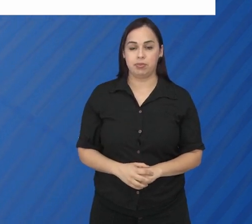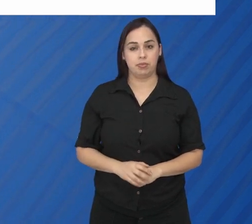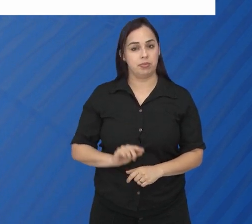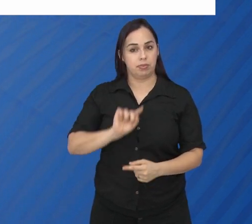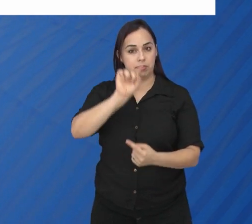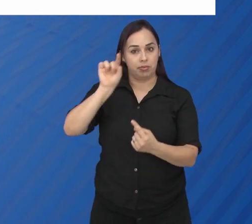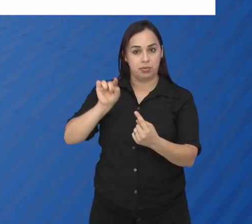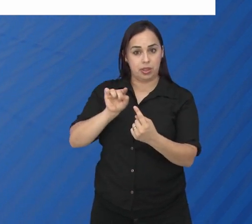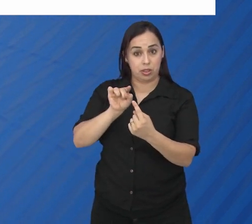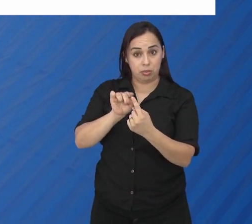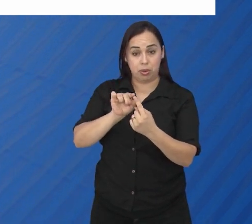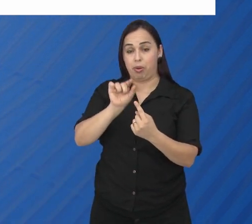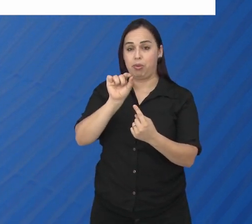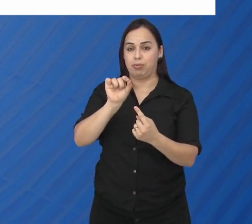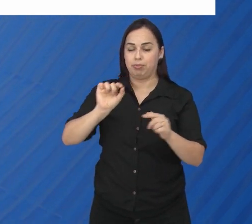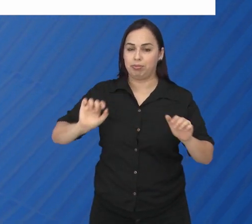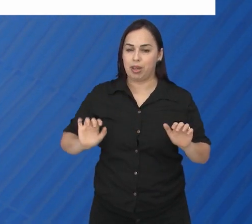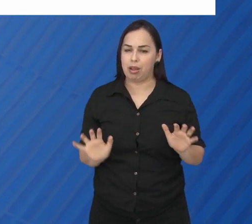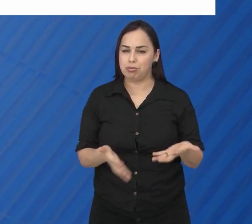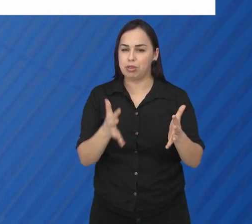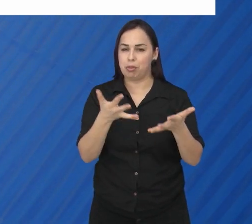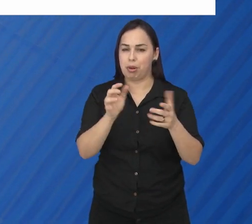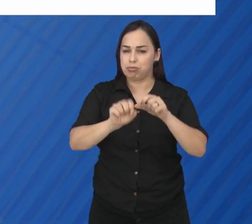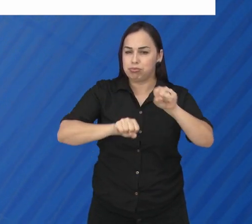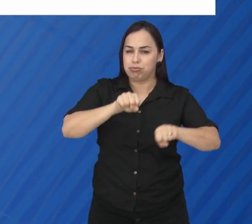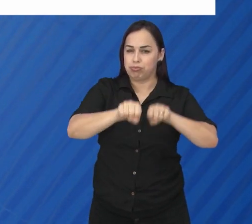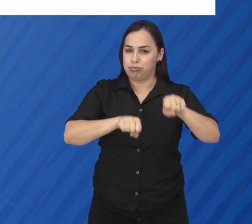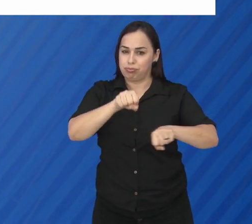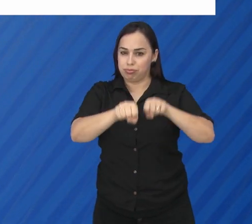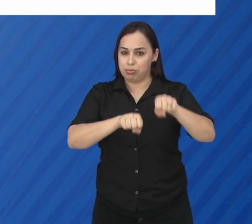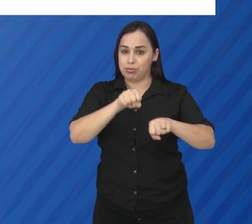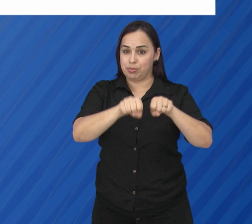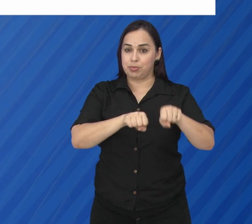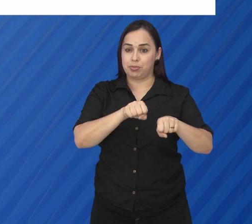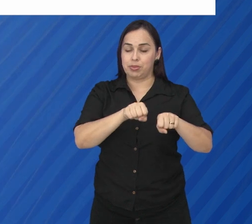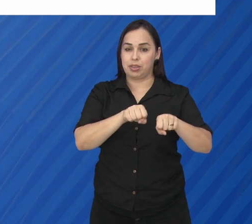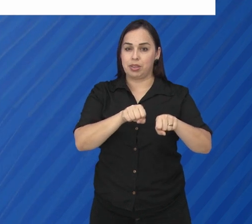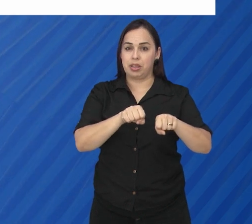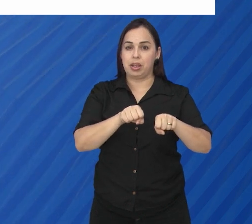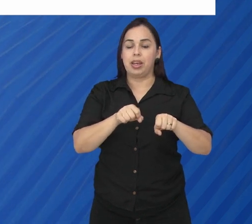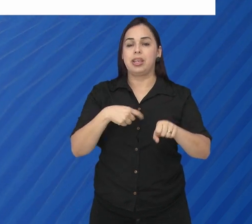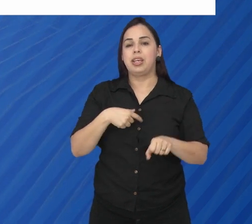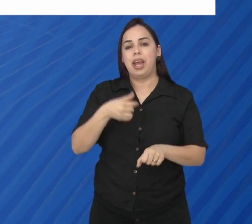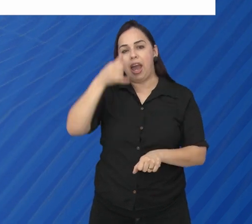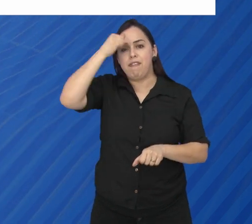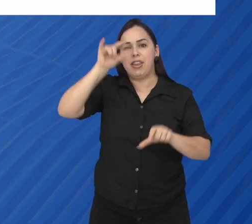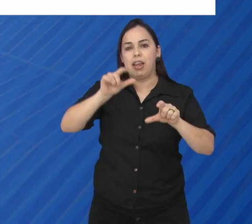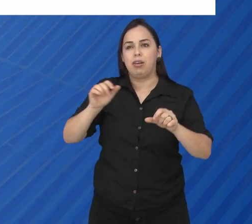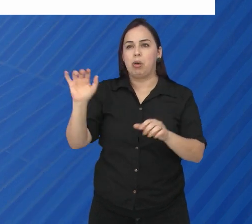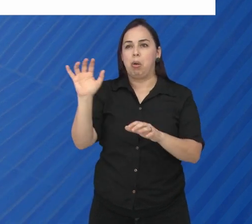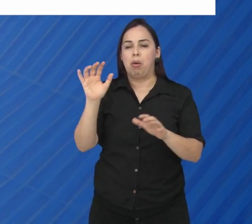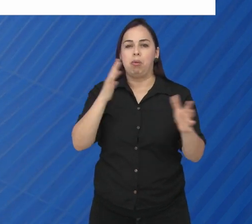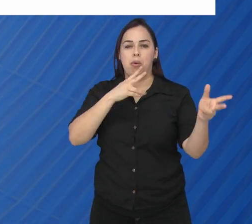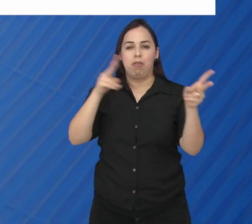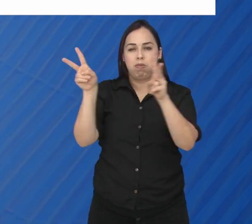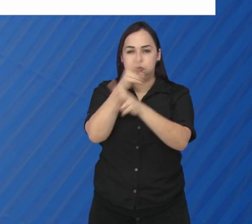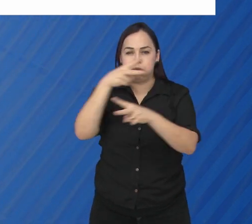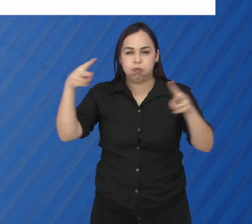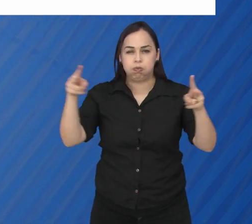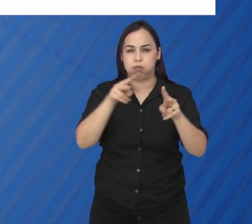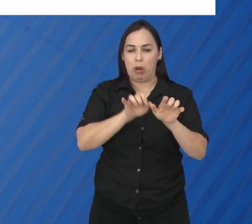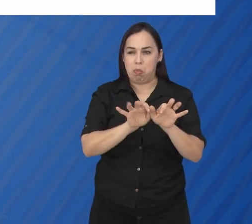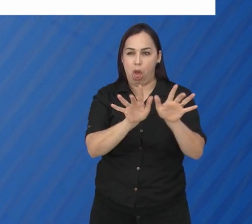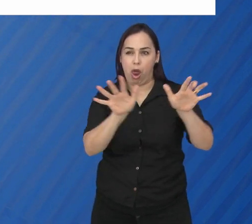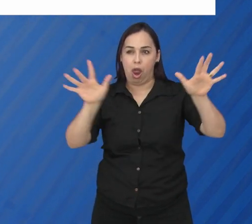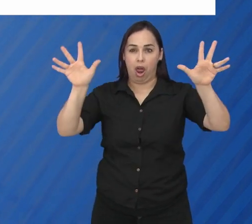destaca que o objetivo é estimular o uso de meios alternativos de locomoção, que não sejam poluentes e que tragam benefícios